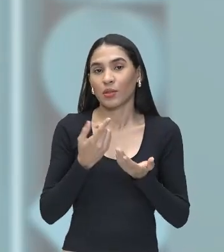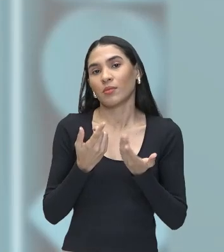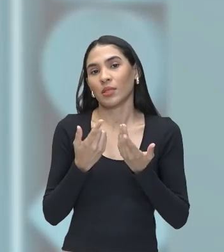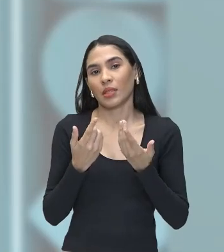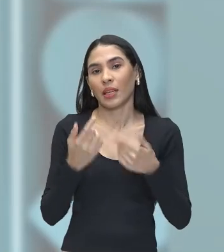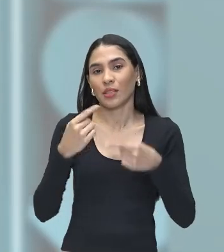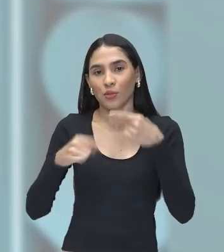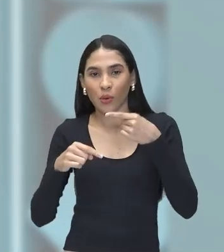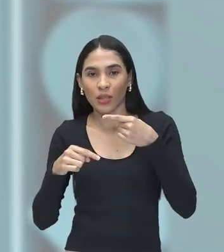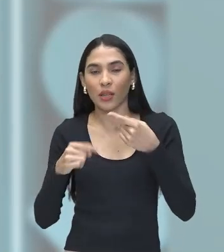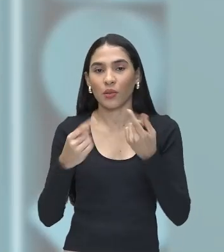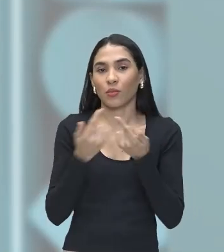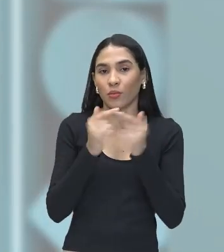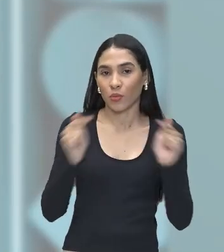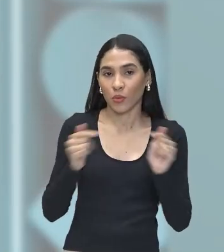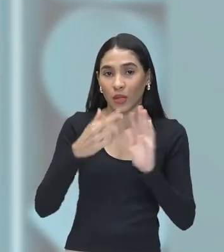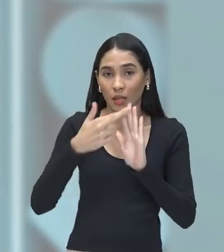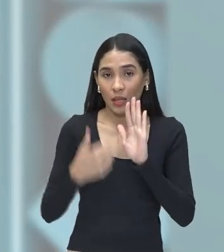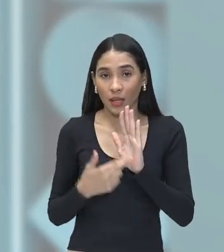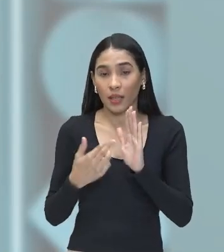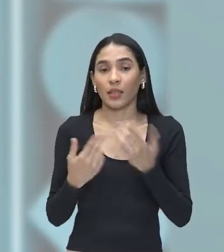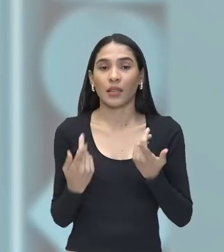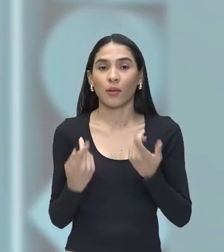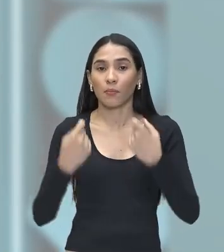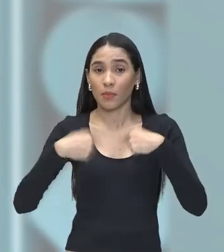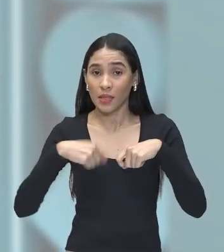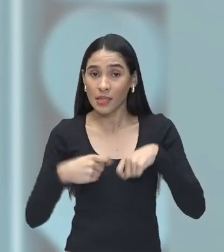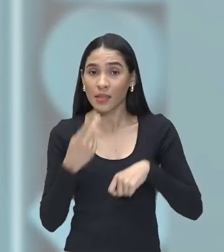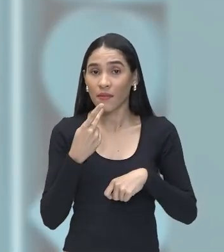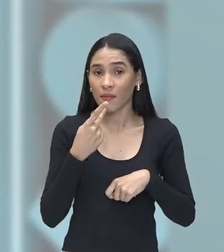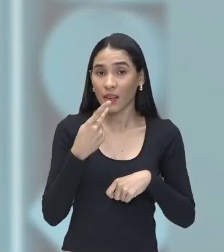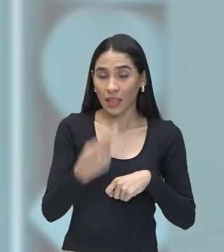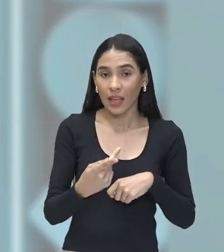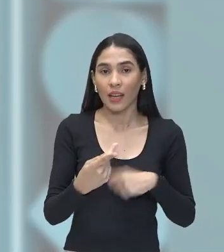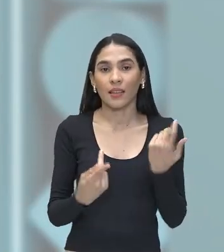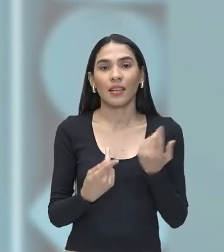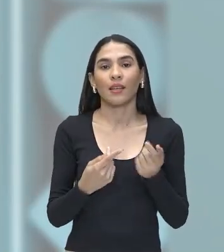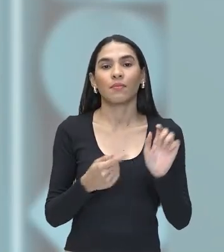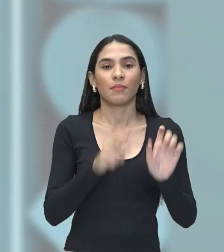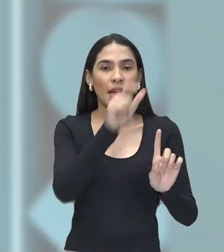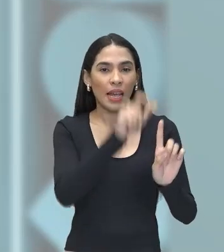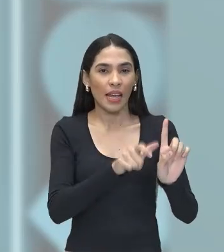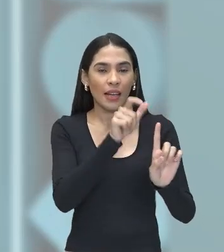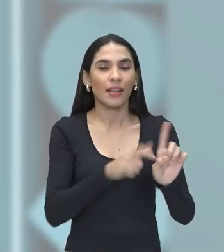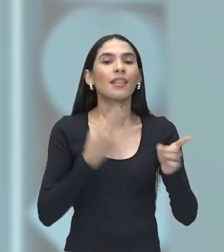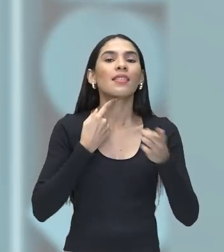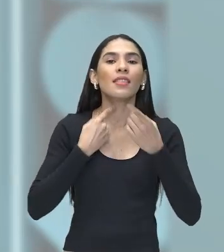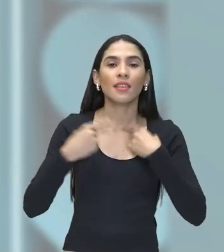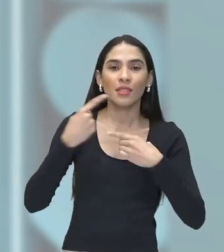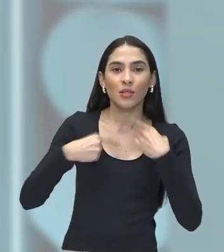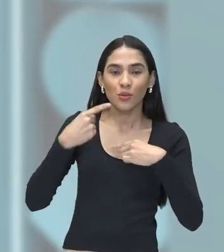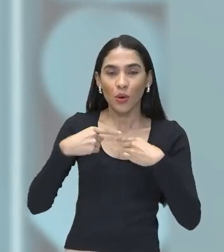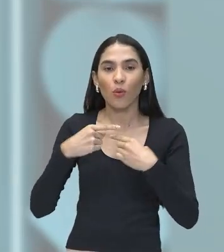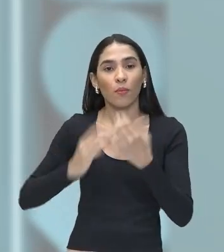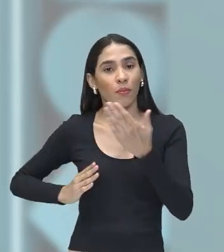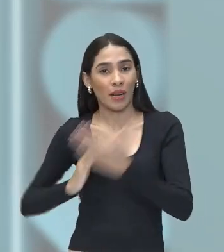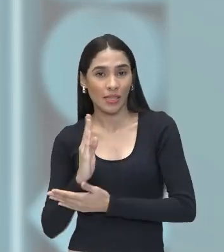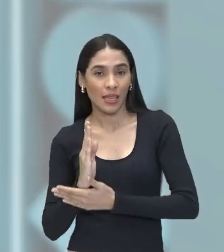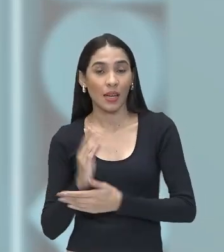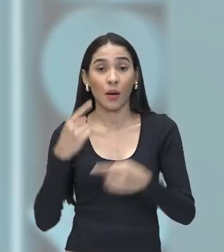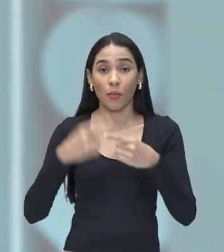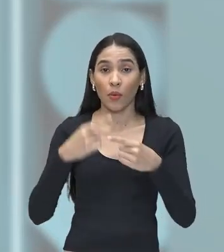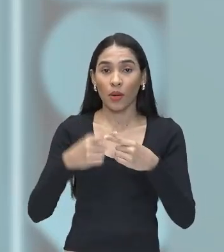norma. Então, nós temos que dizer, ele aspirou ao cargo. Por que ao cargo? Porque o